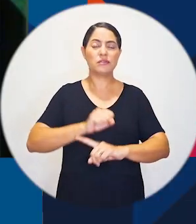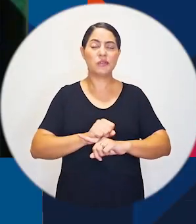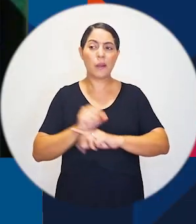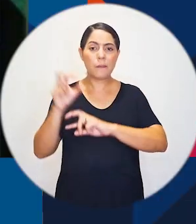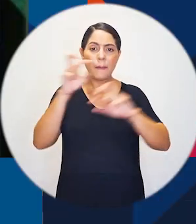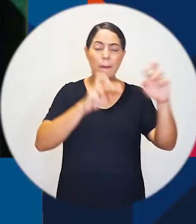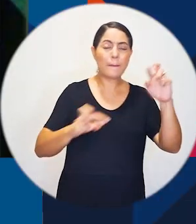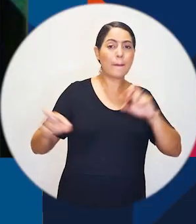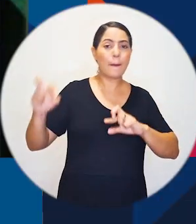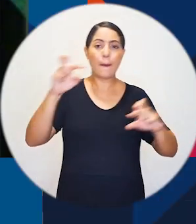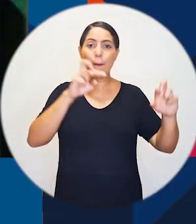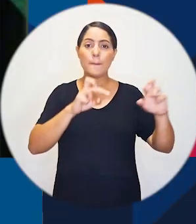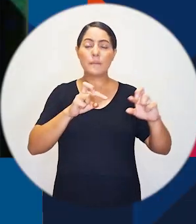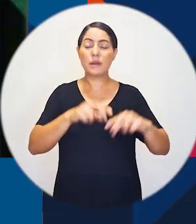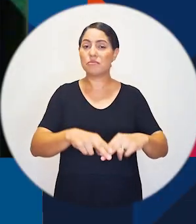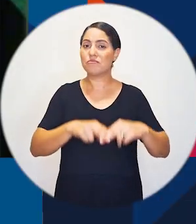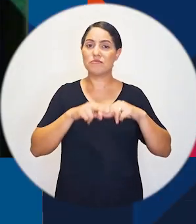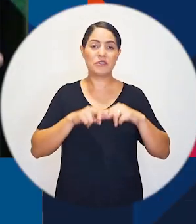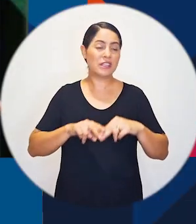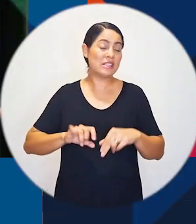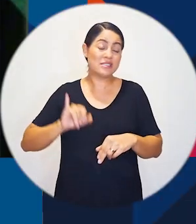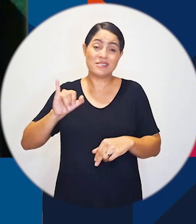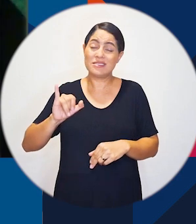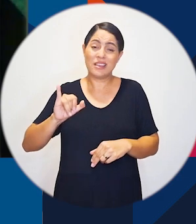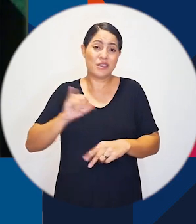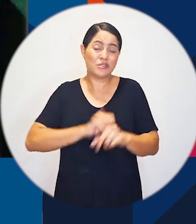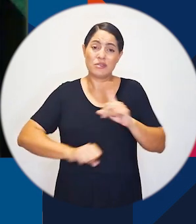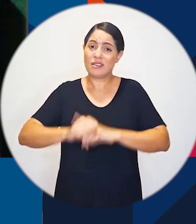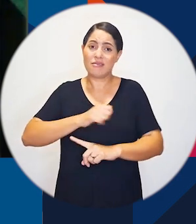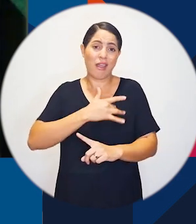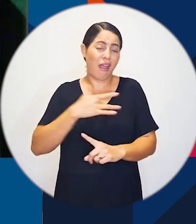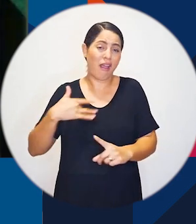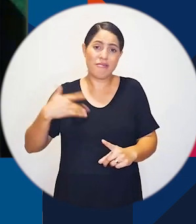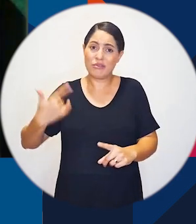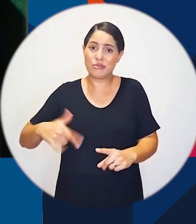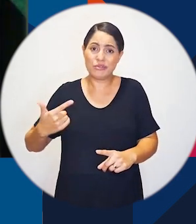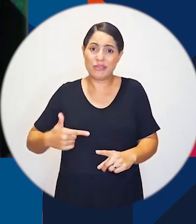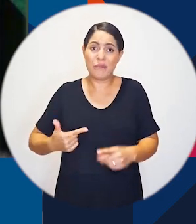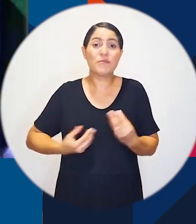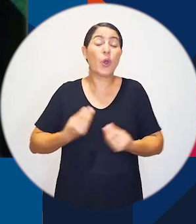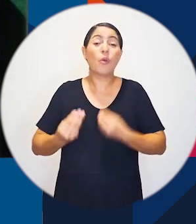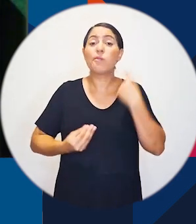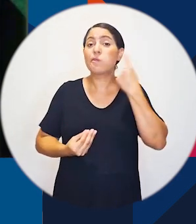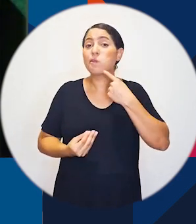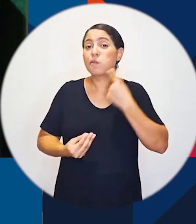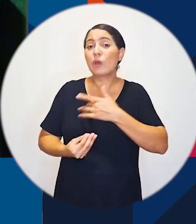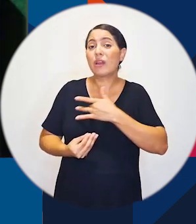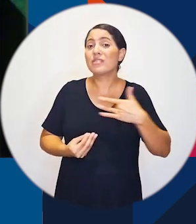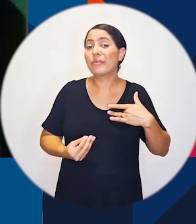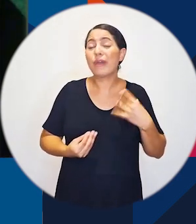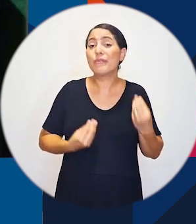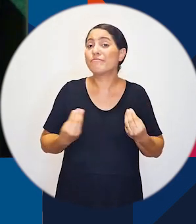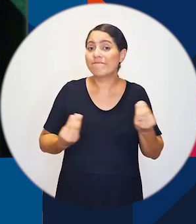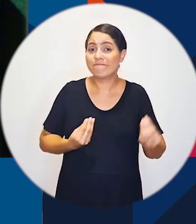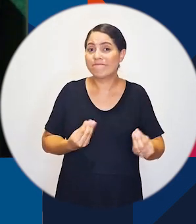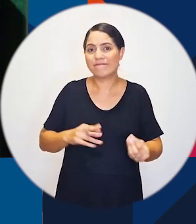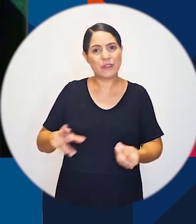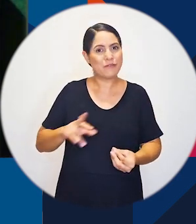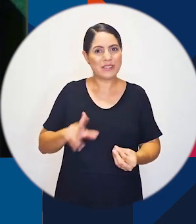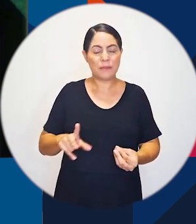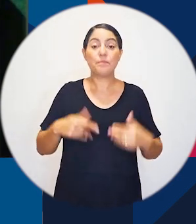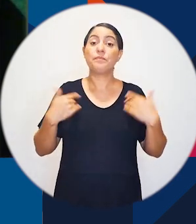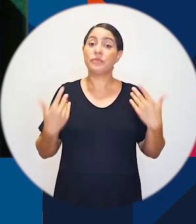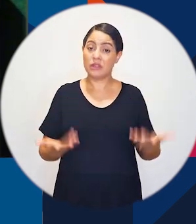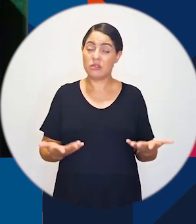à sociedade, porque se a sociedade não está saudável, a advocacia também não estará. Então eu tenho orgulho da OAB,